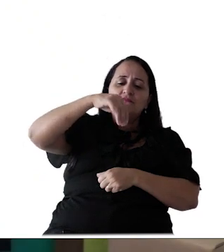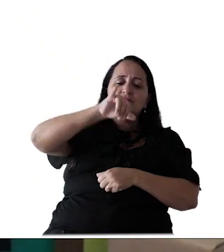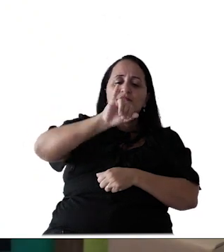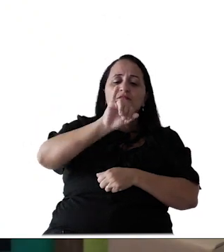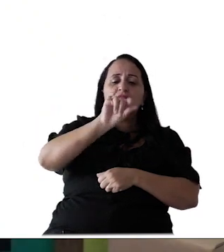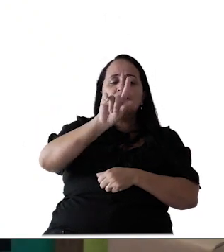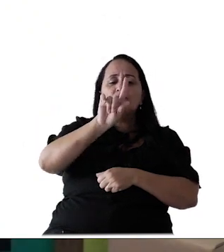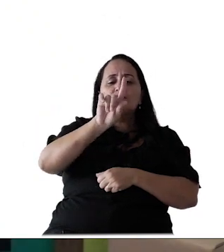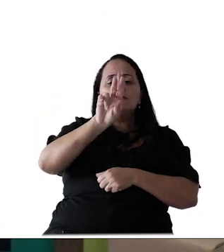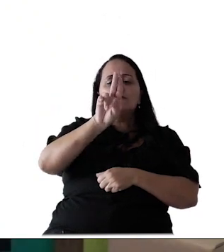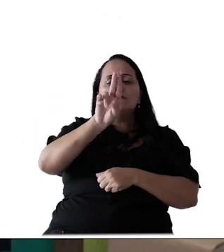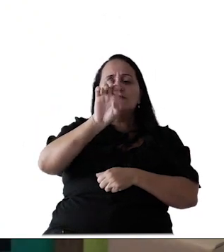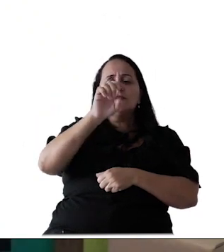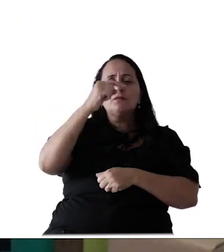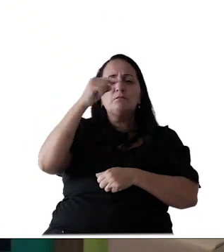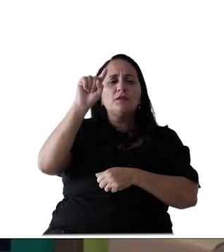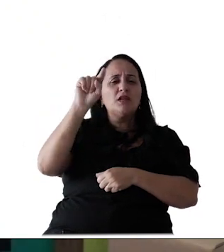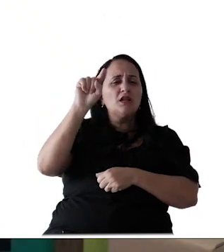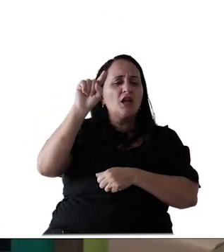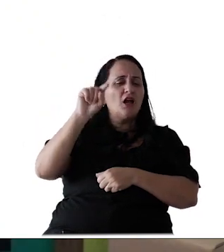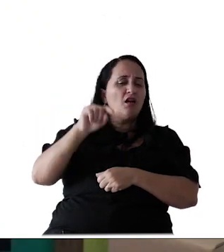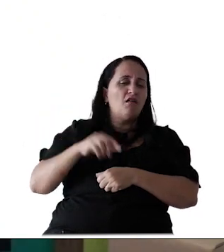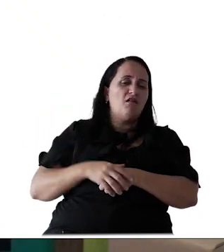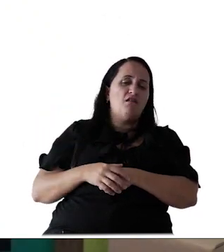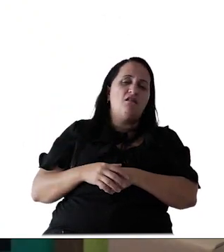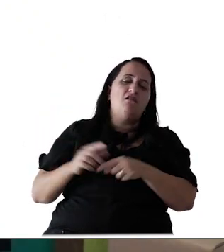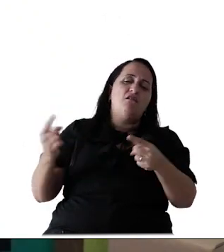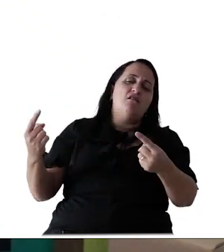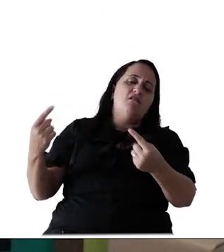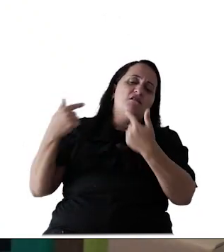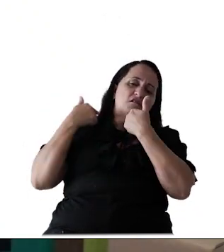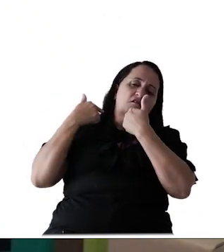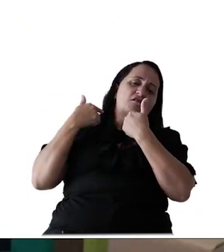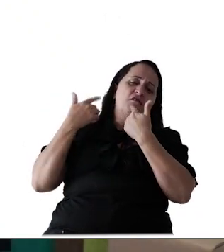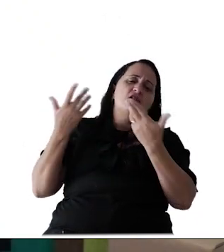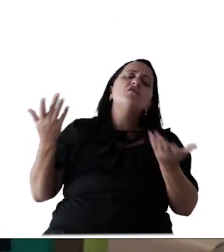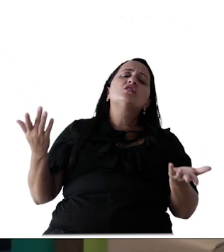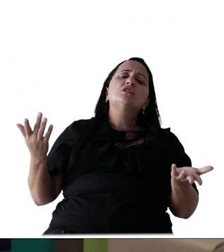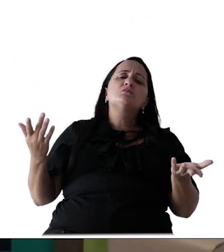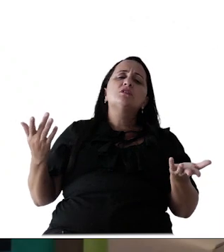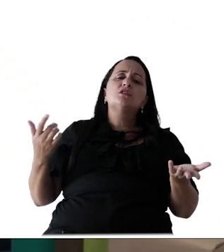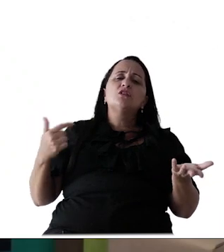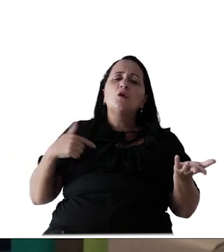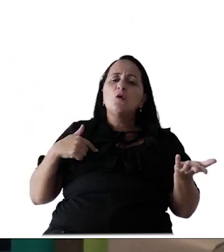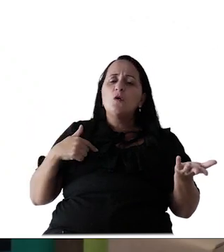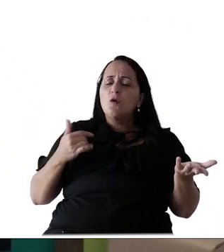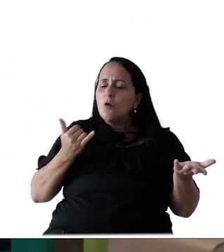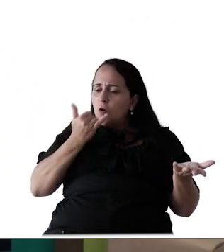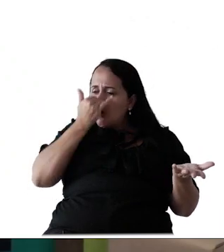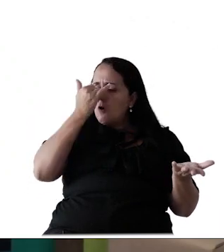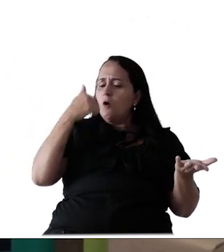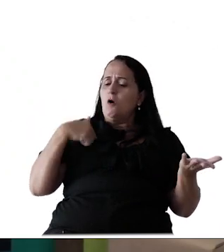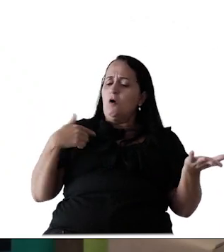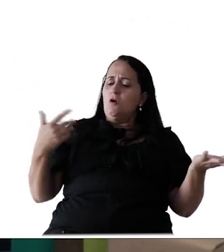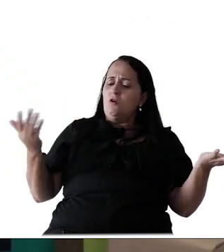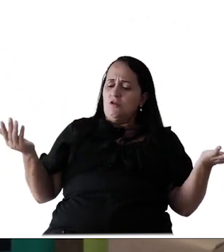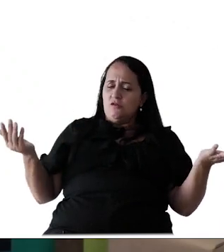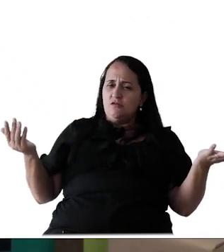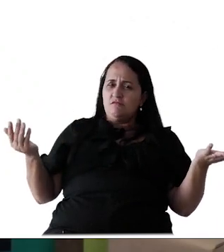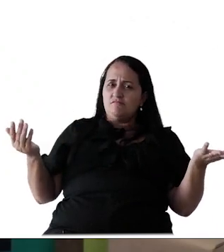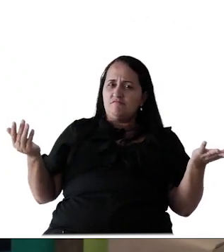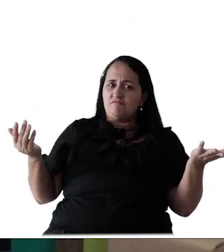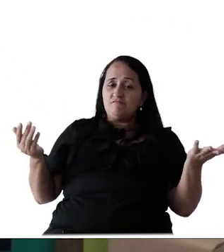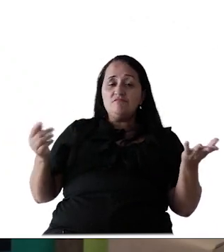Migué significa que você vai criar uma situação comigo de talvez até um constrangimento. Não